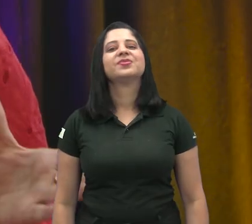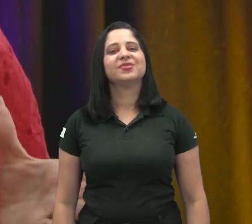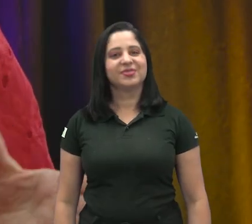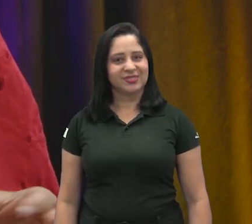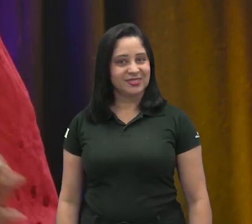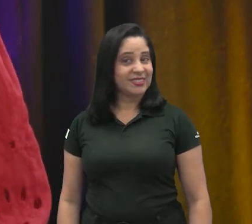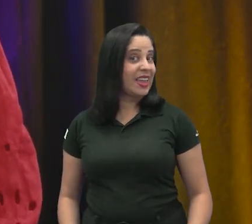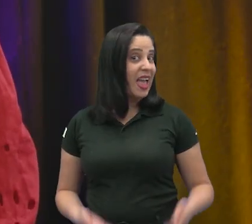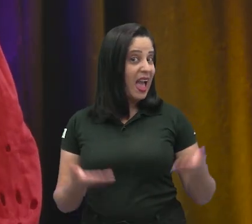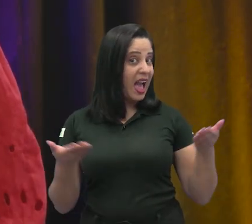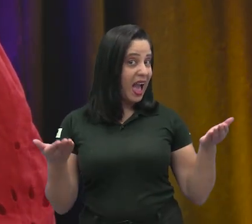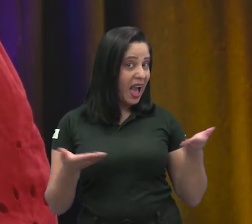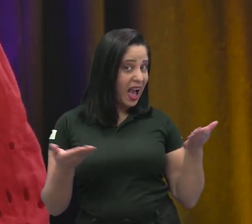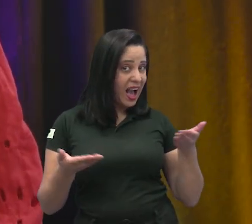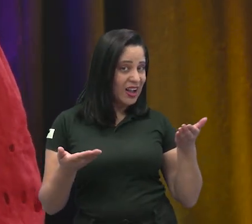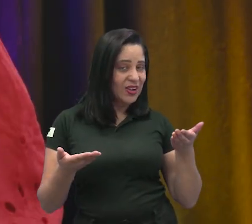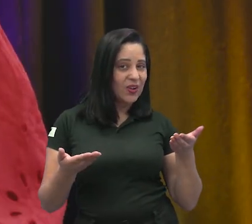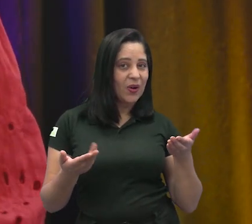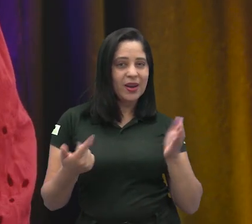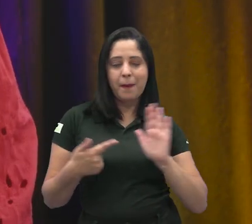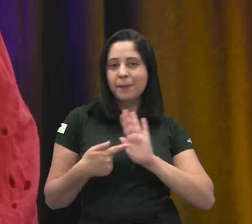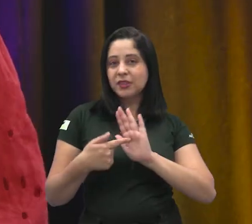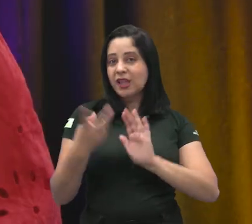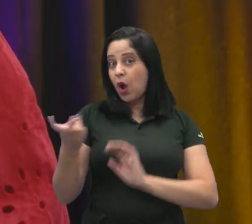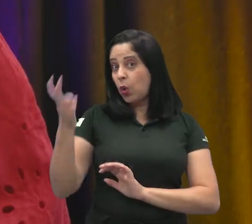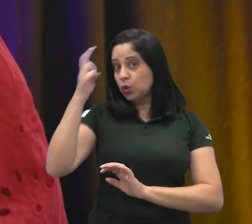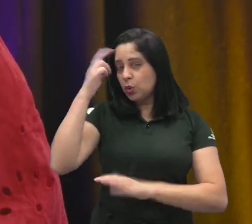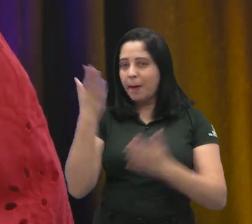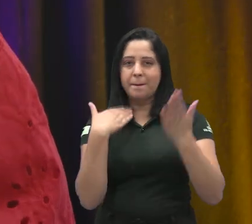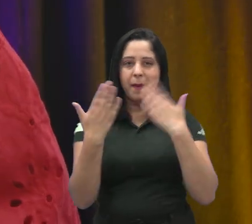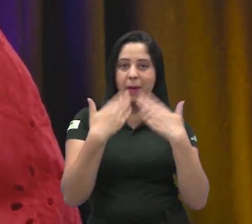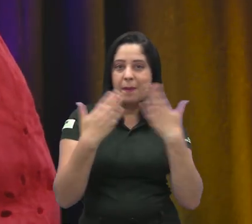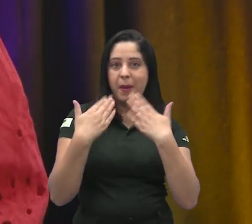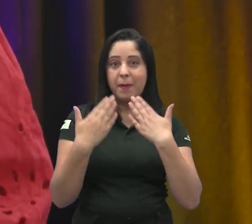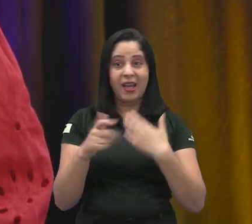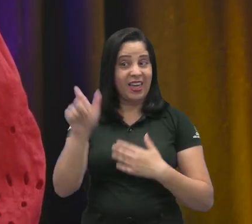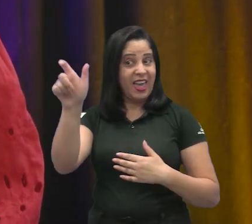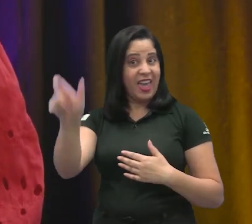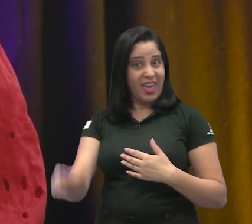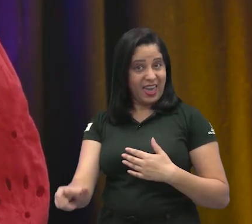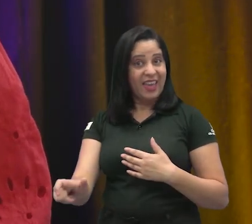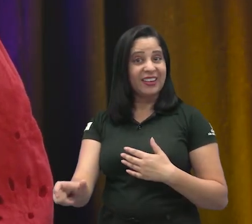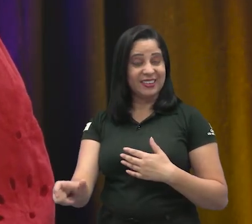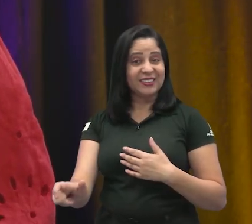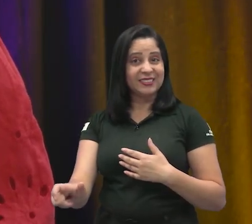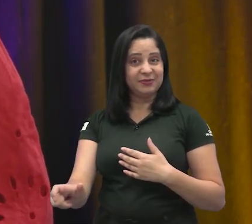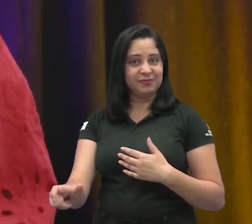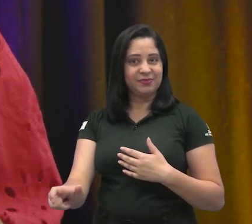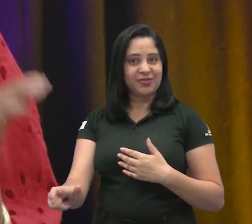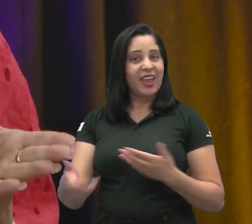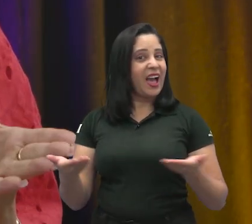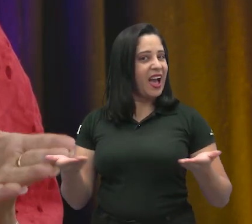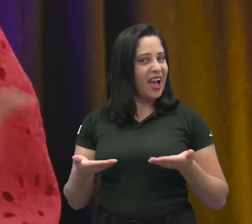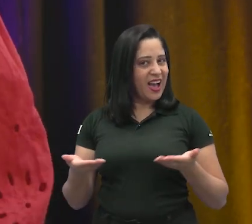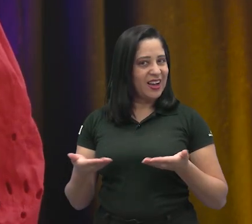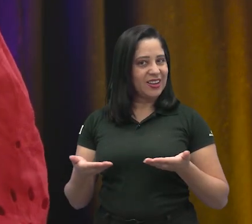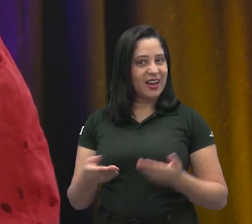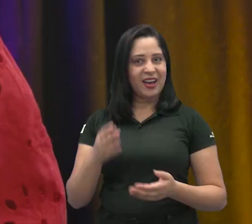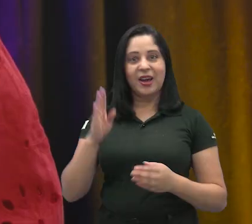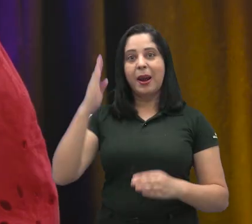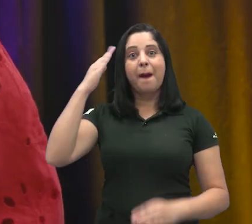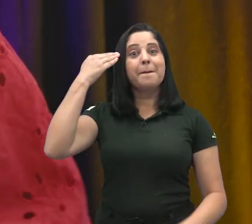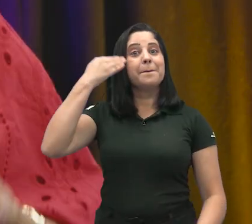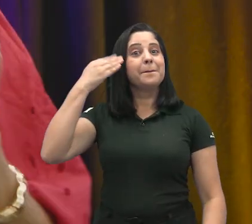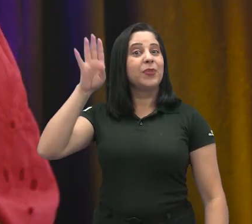Para nos guiar nessa viagem cultural, que tal um bate-papo inspirador com quem faz a cena acontecer? Recebo agora